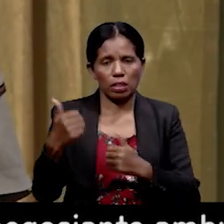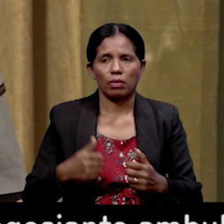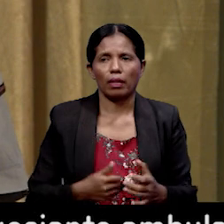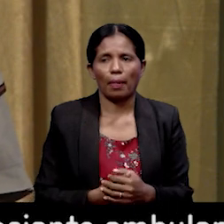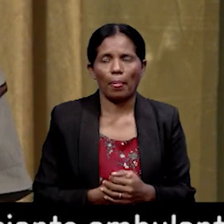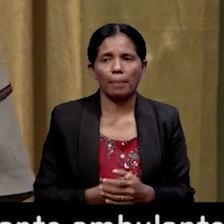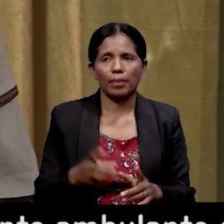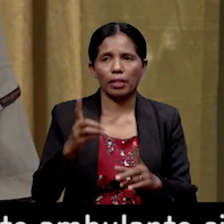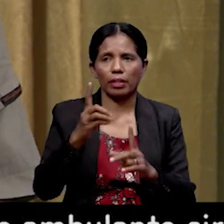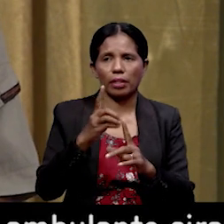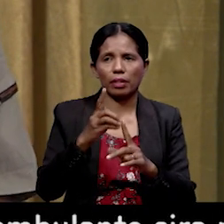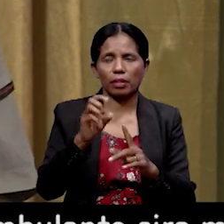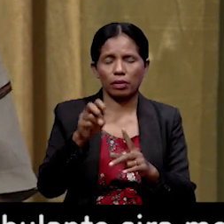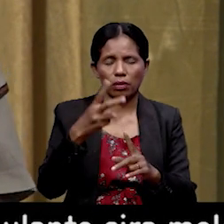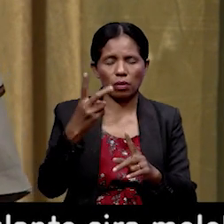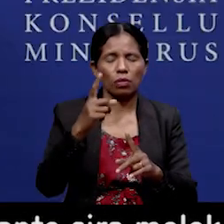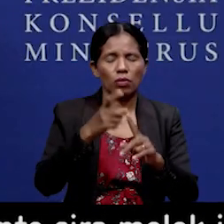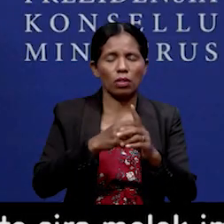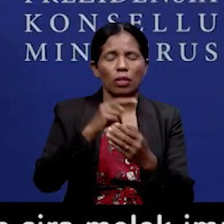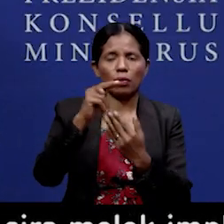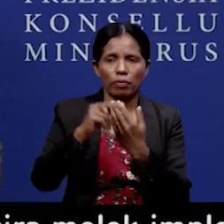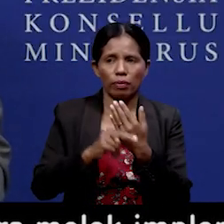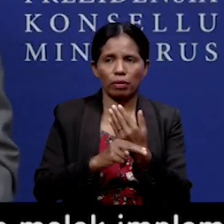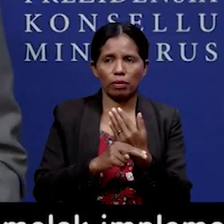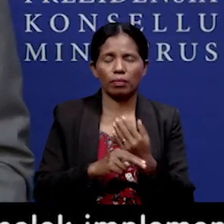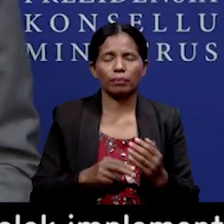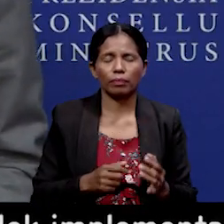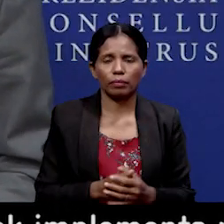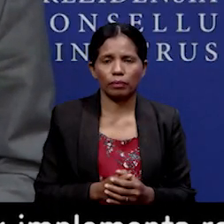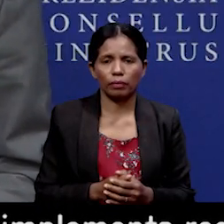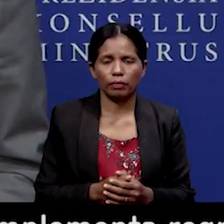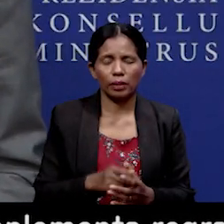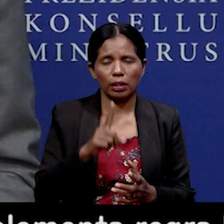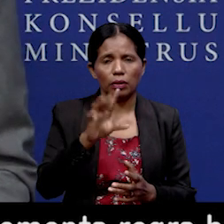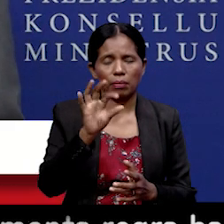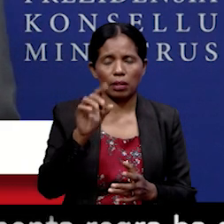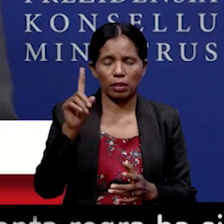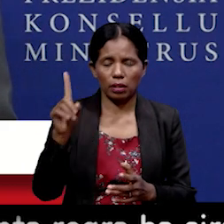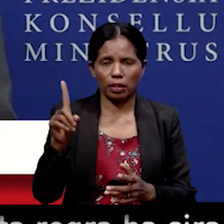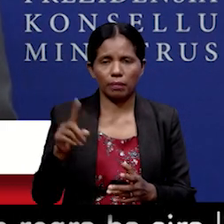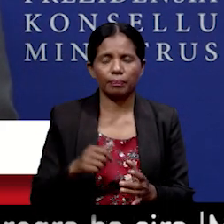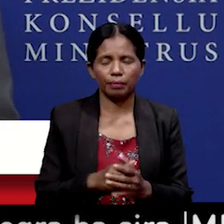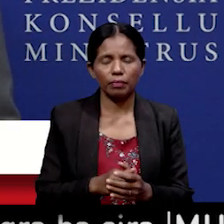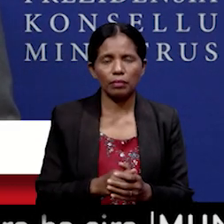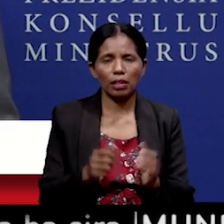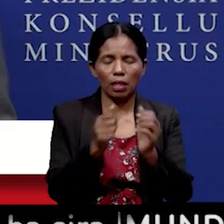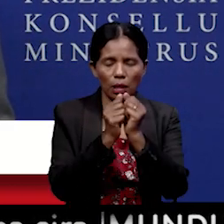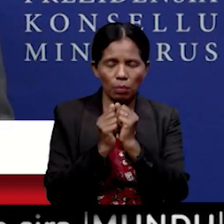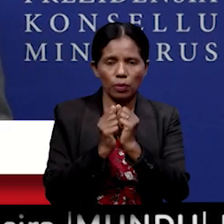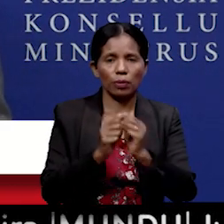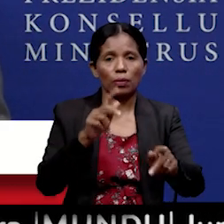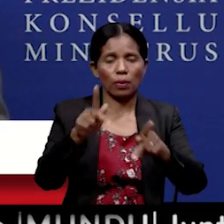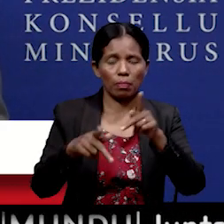rua fulan novembro 91 Nia acompanha a marcha homenagem